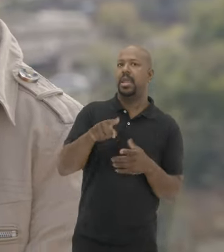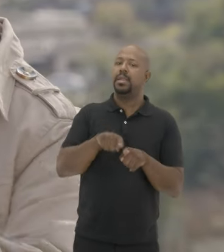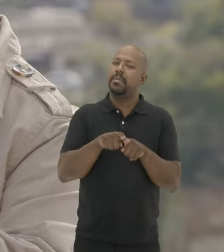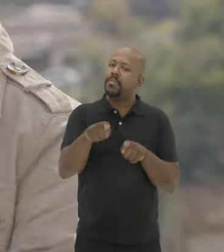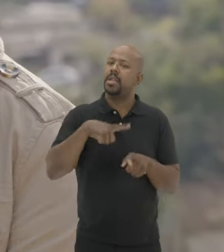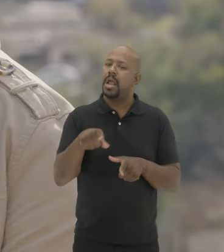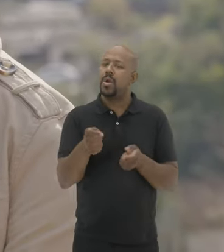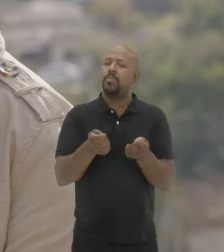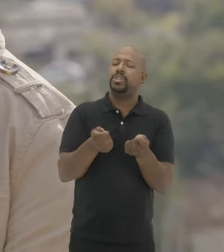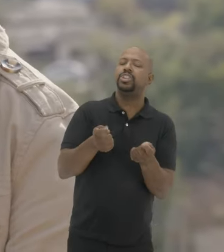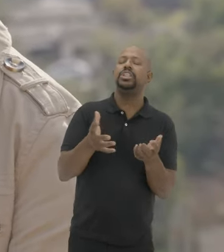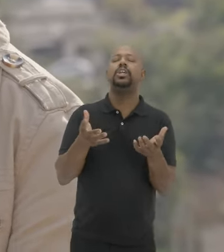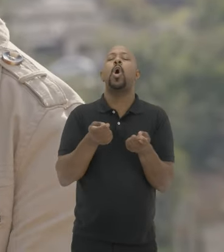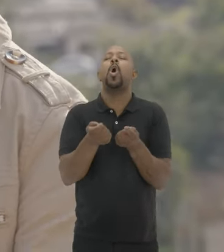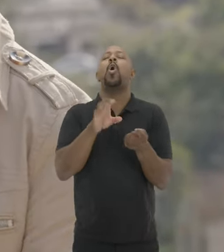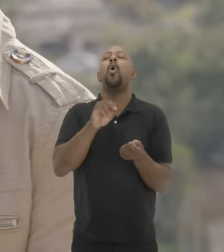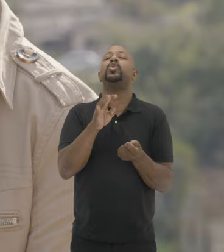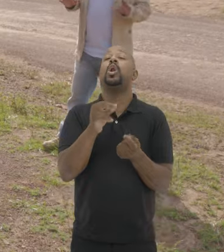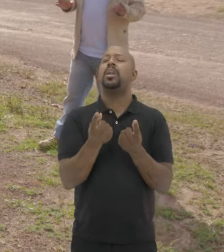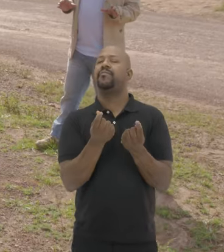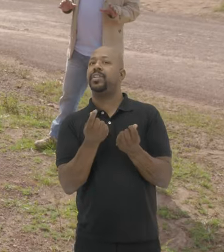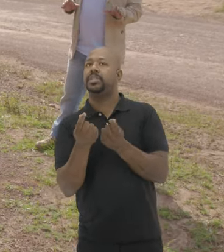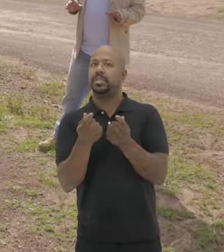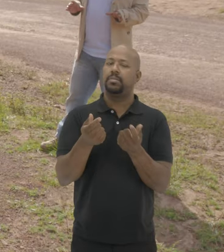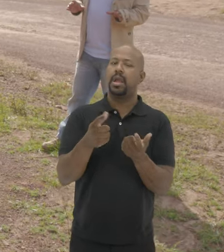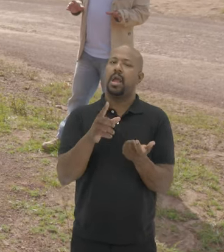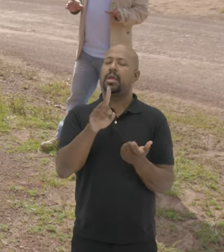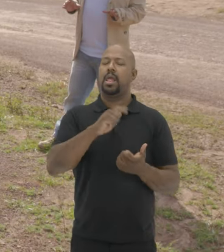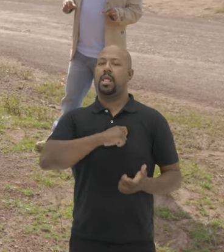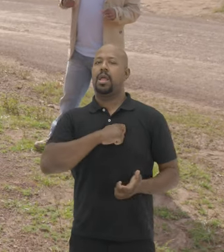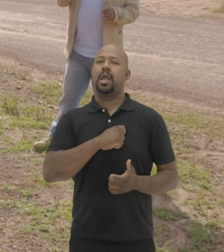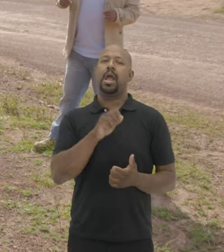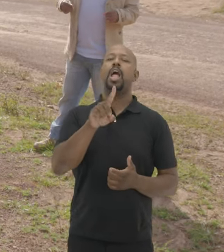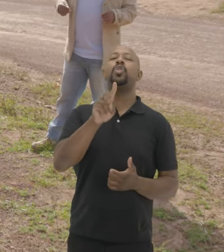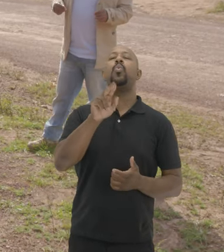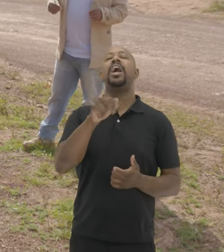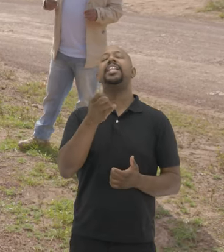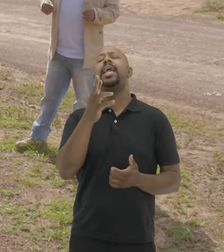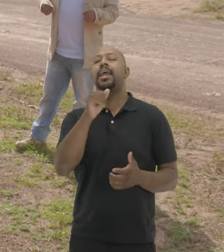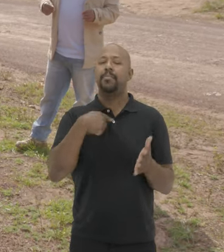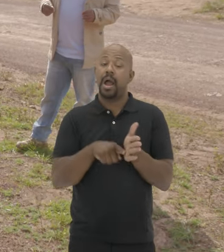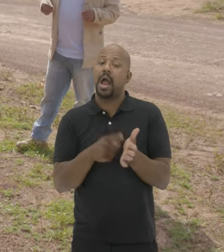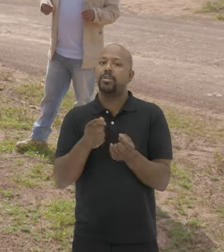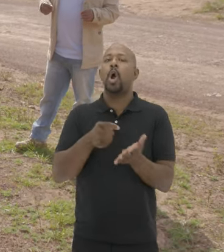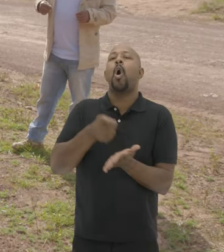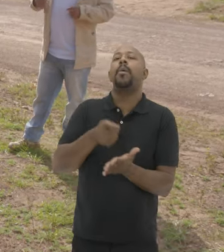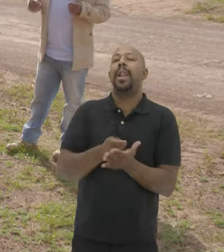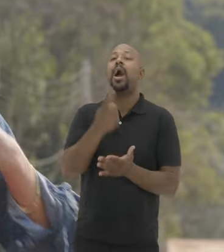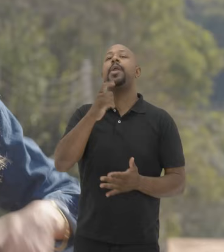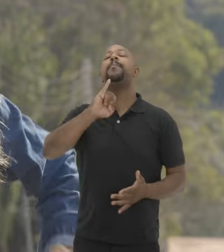ali também uma espécie assim de controle financeiro uma doando digamos assim dos tempos atuais para se cobrar na verdade um imposto